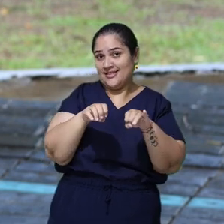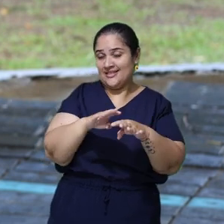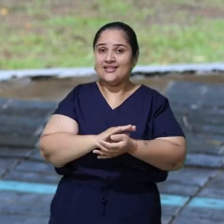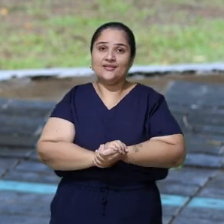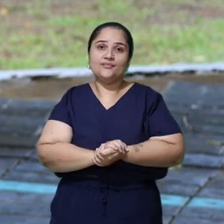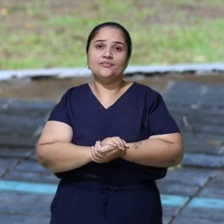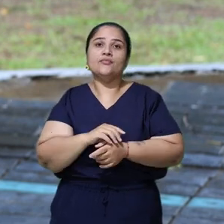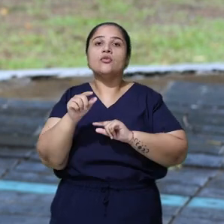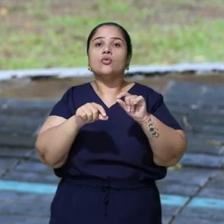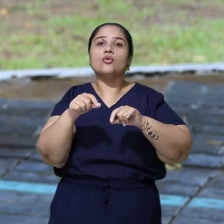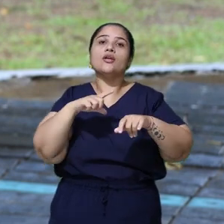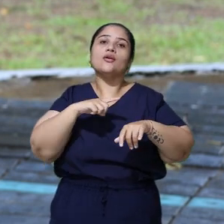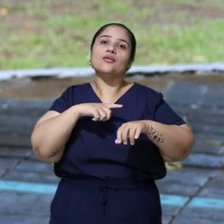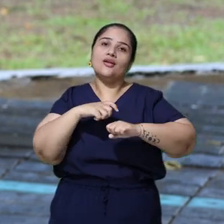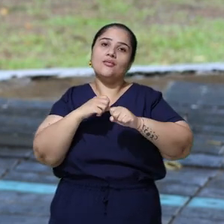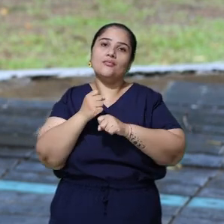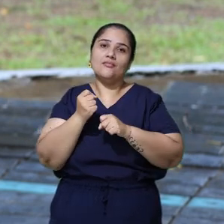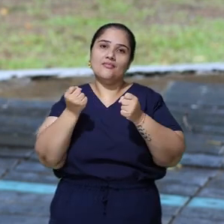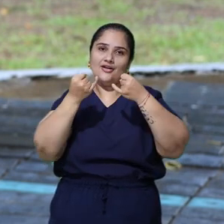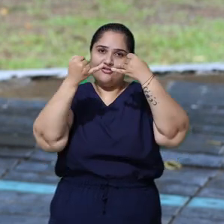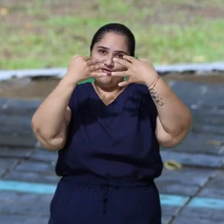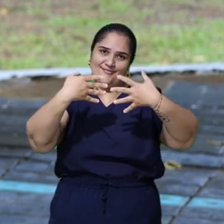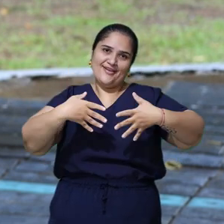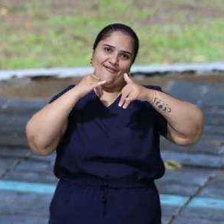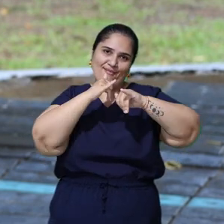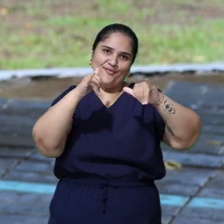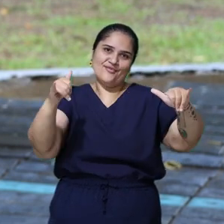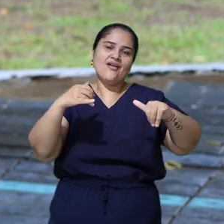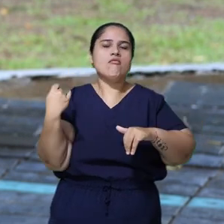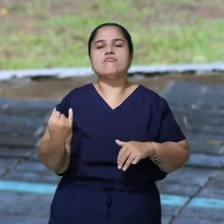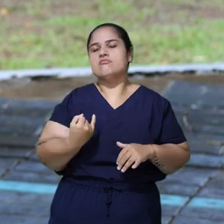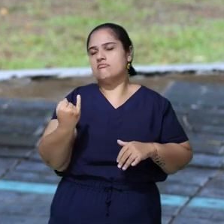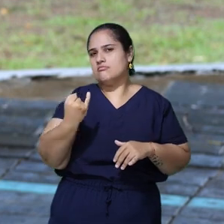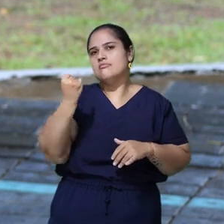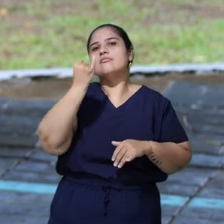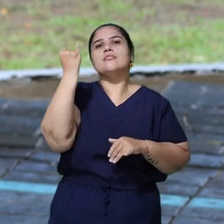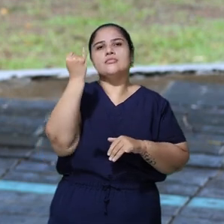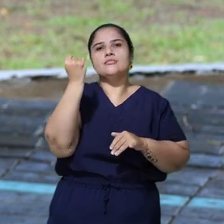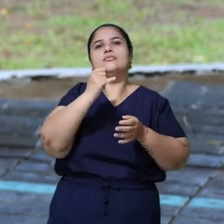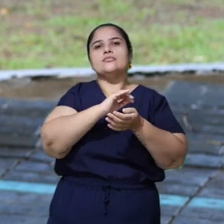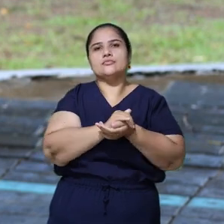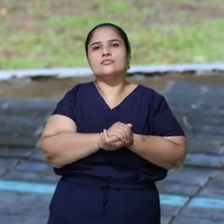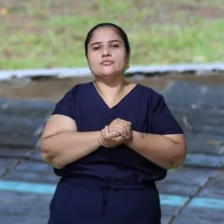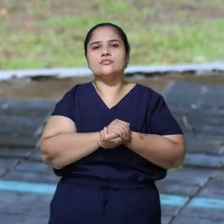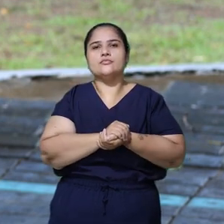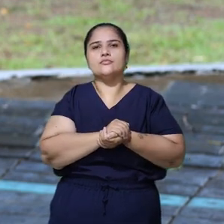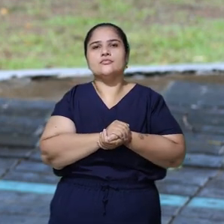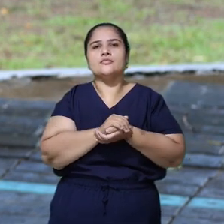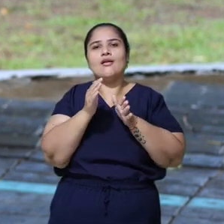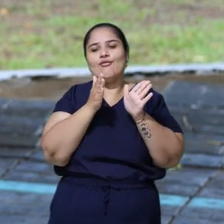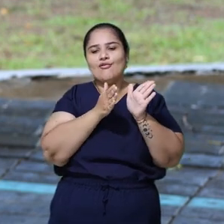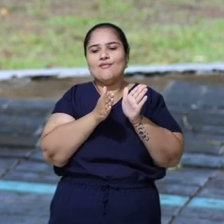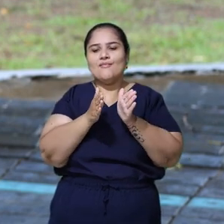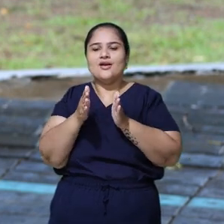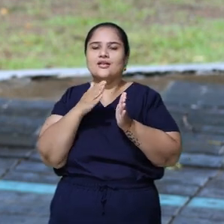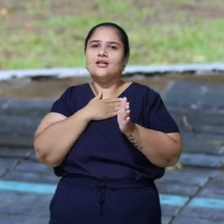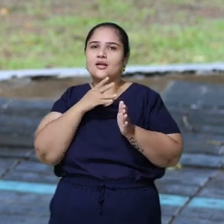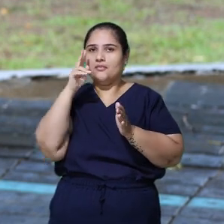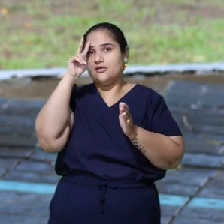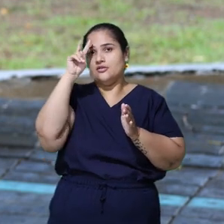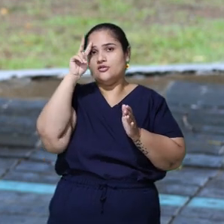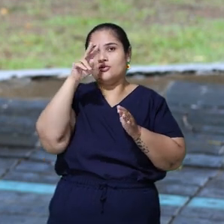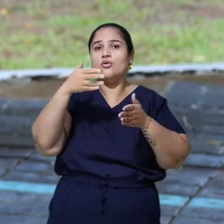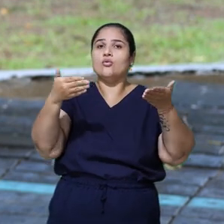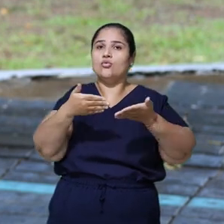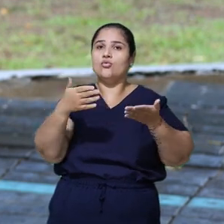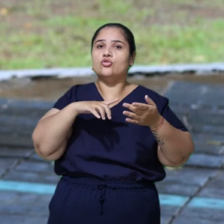tenho para falar para vocês hoje vai ser algo muito, muito, muito importante. É uma parte, acho que, da minha história. Hoje eu estou